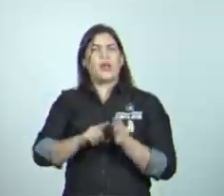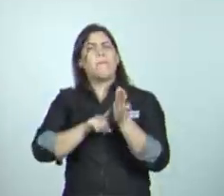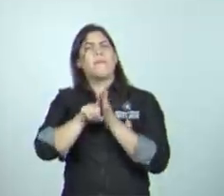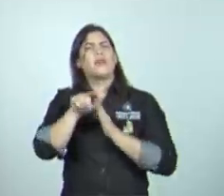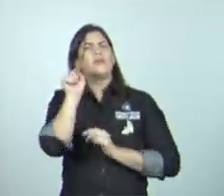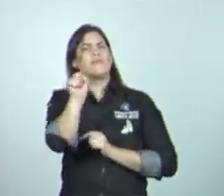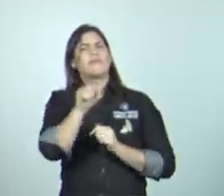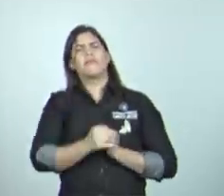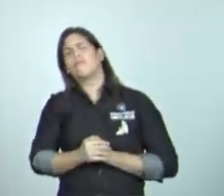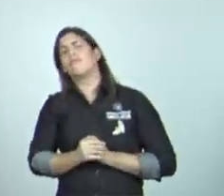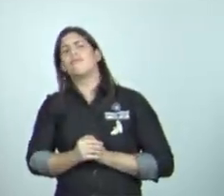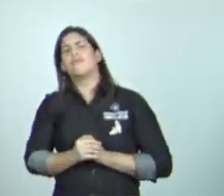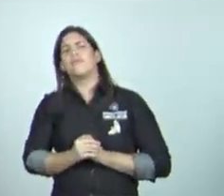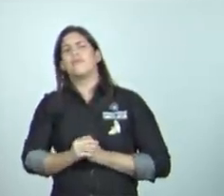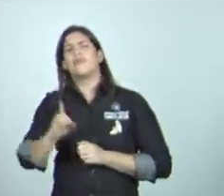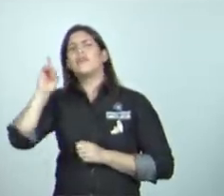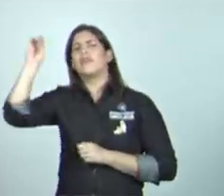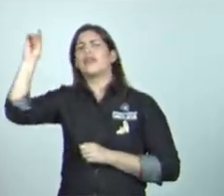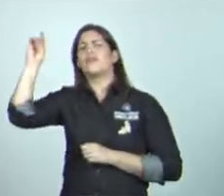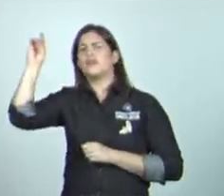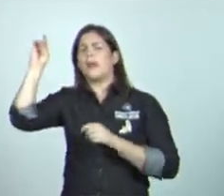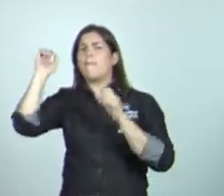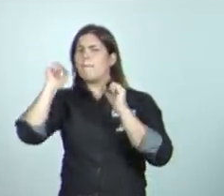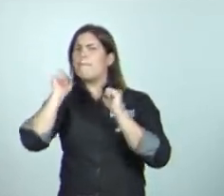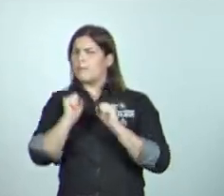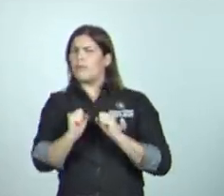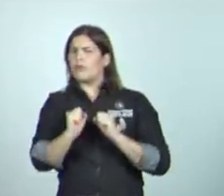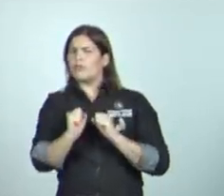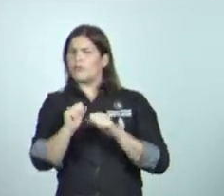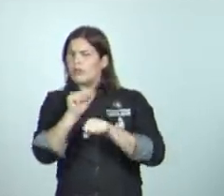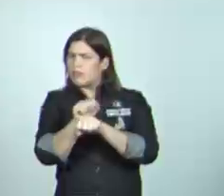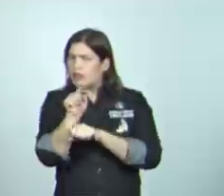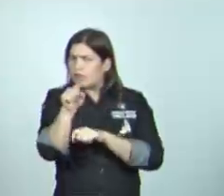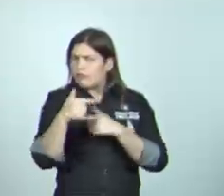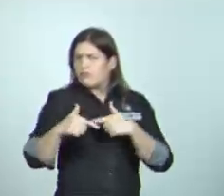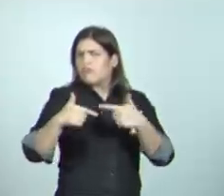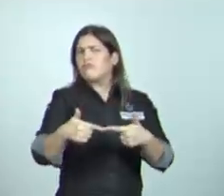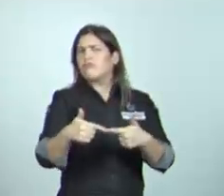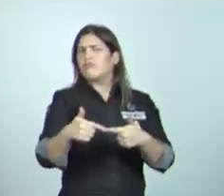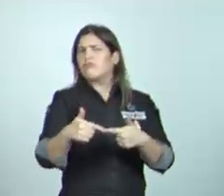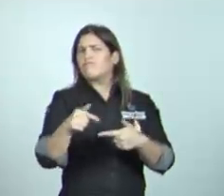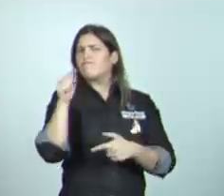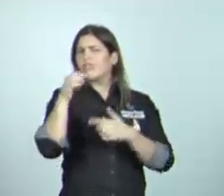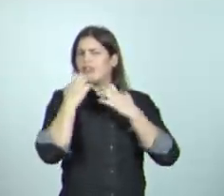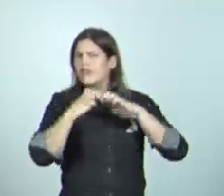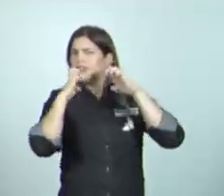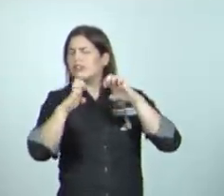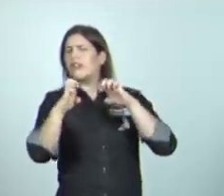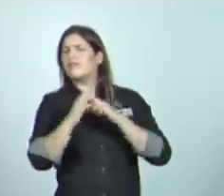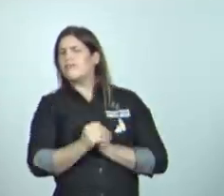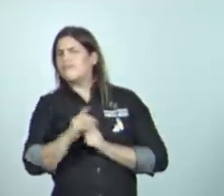o quanto deus pode contar com você para que a gente leve a presença dele é mais gente